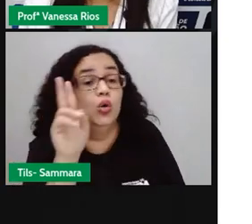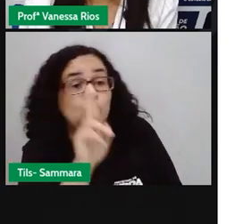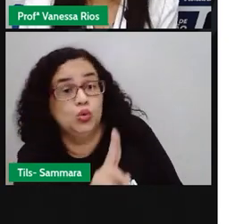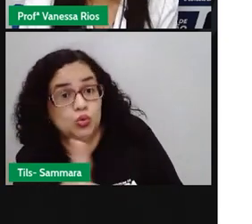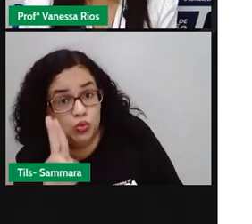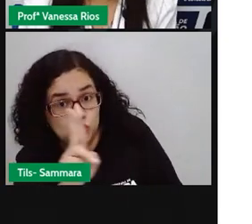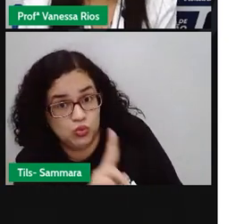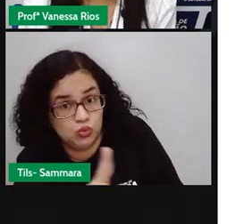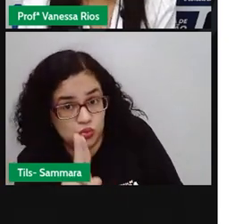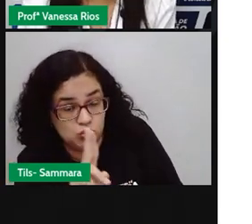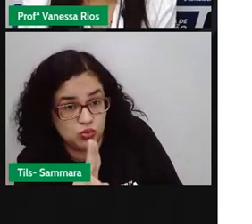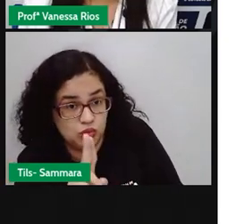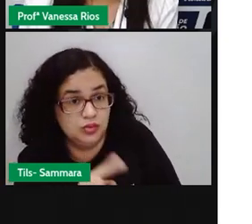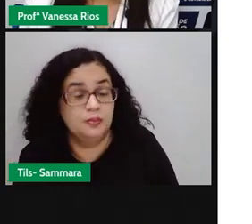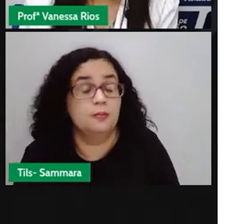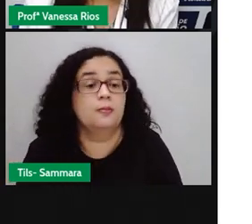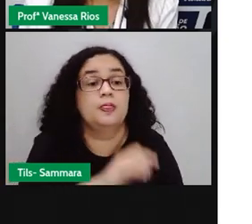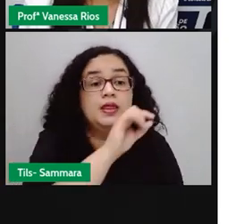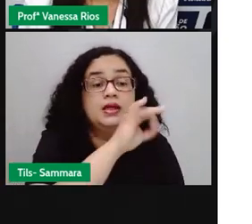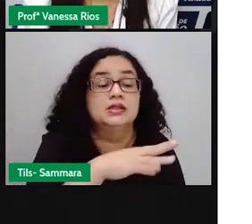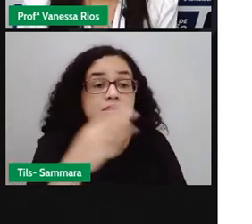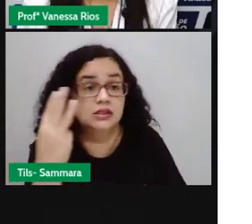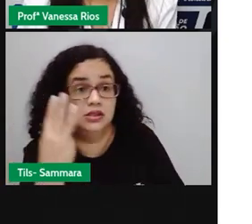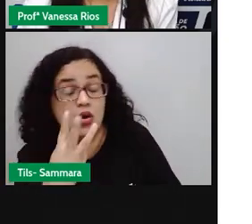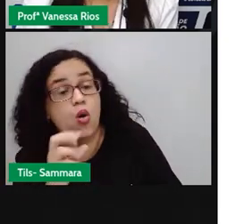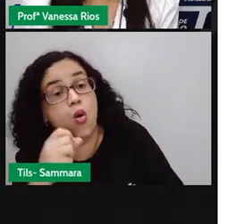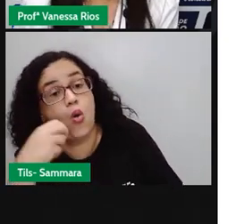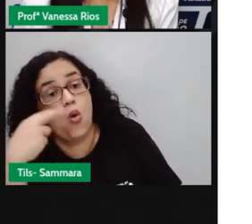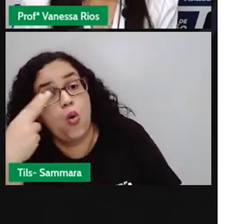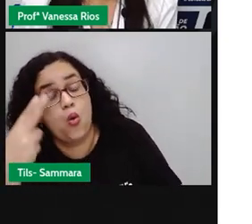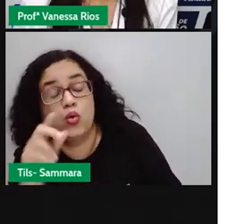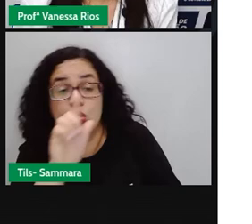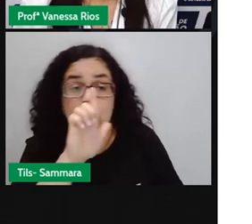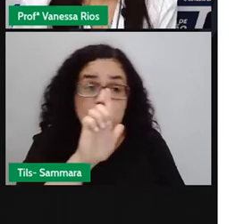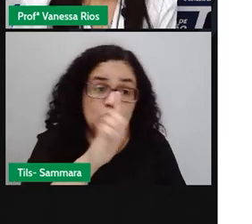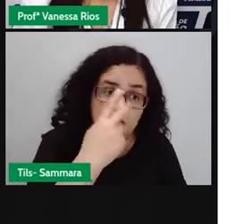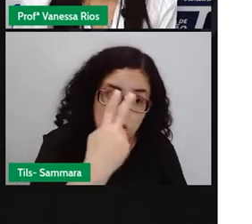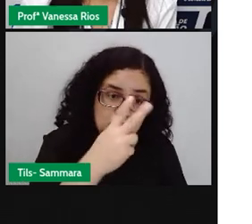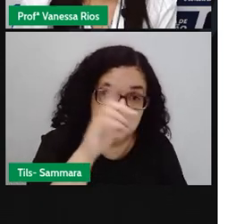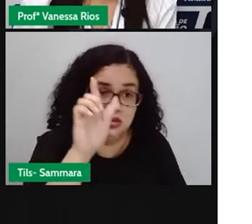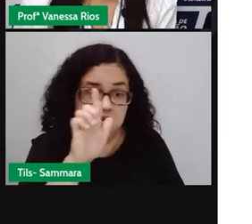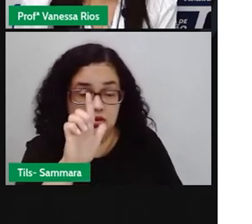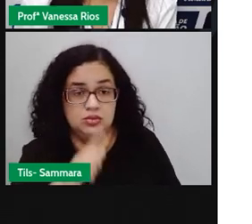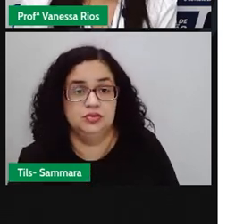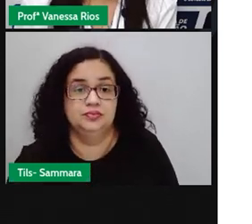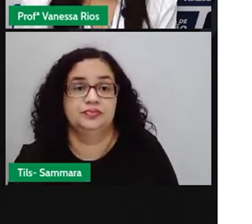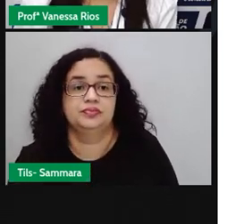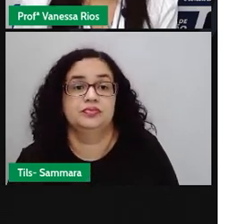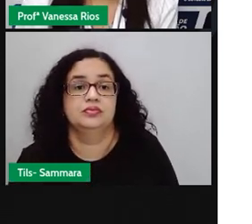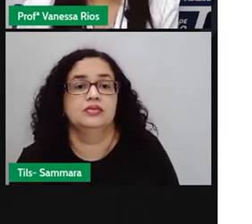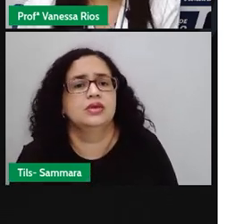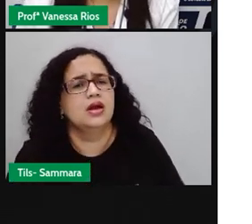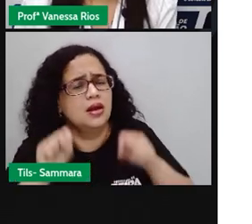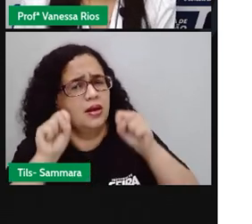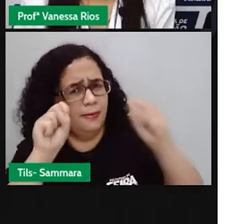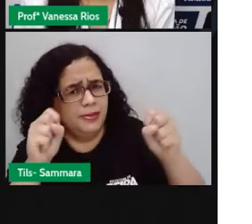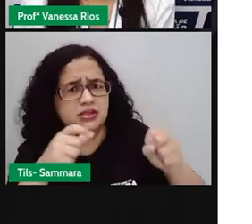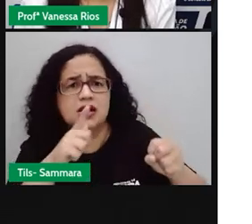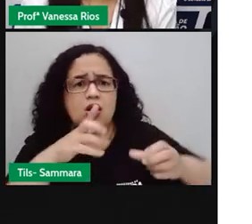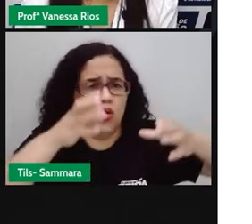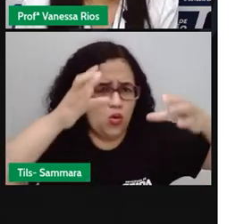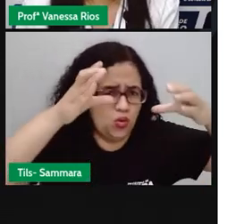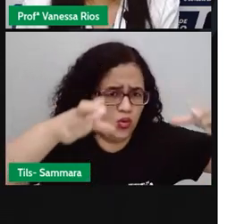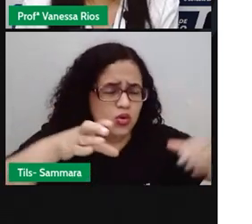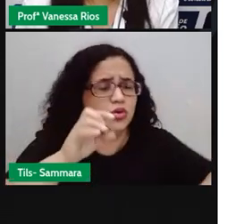utilizando aí esses recipientes que cabem 3 ou 2 litros. É possível